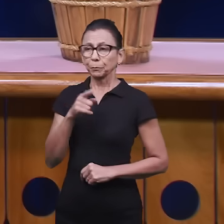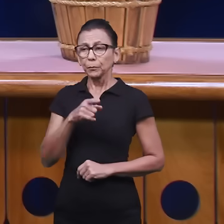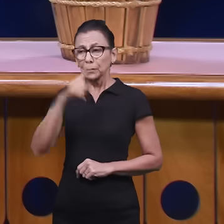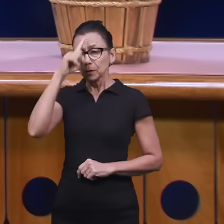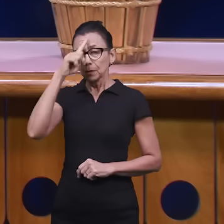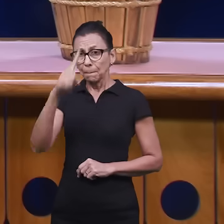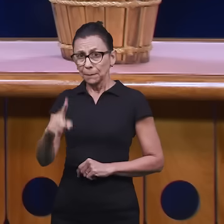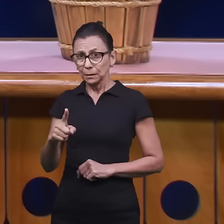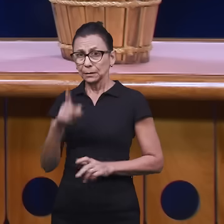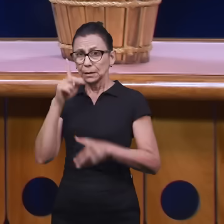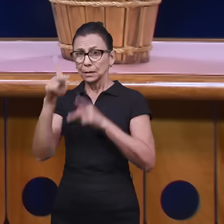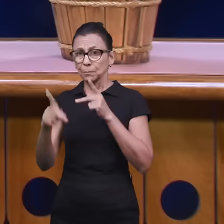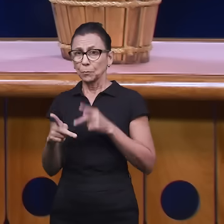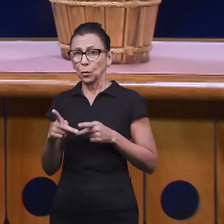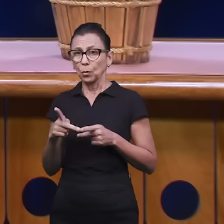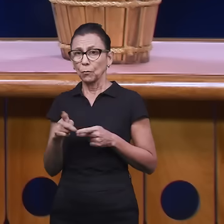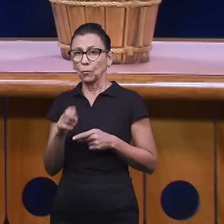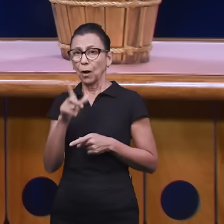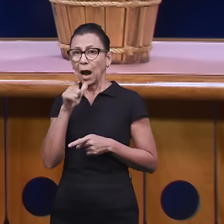esse povo ali.